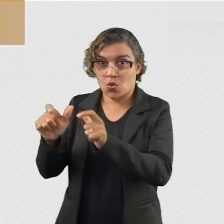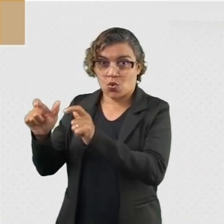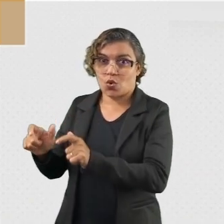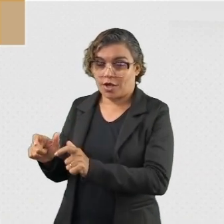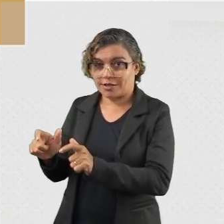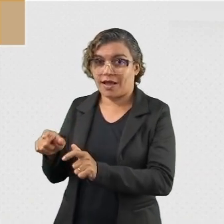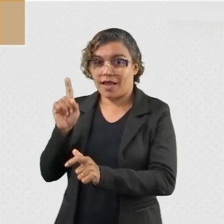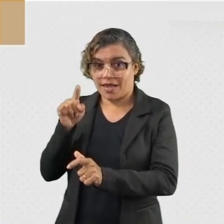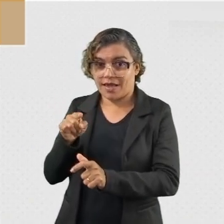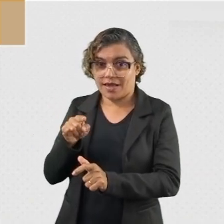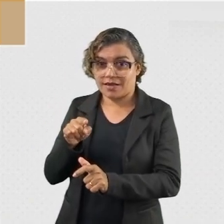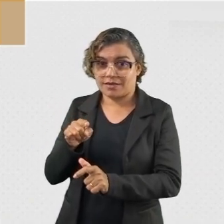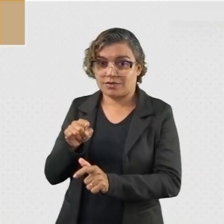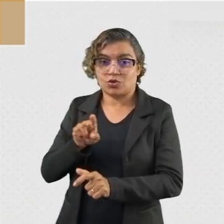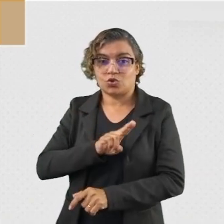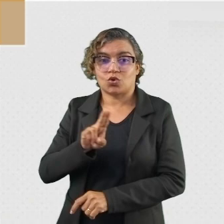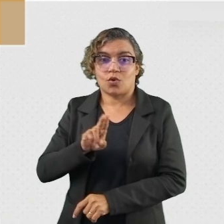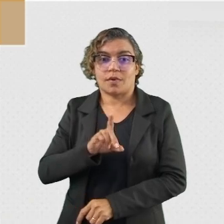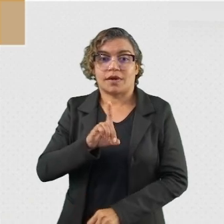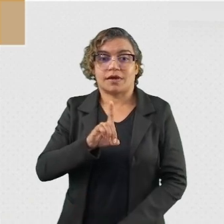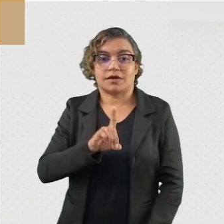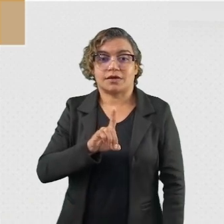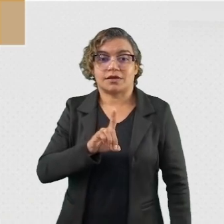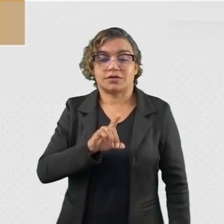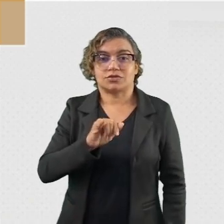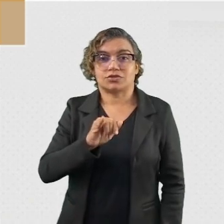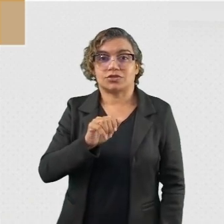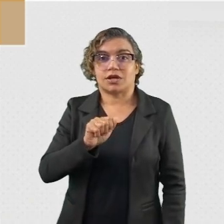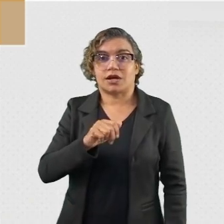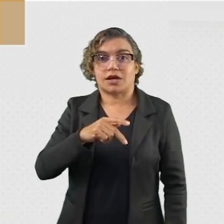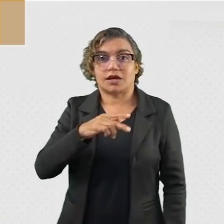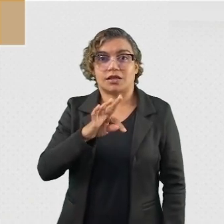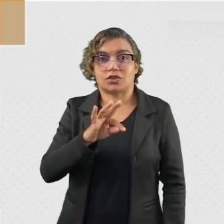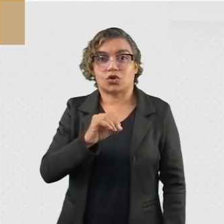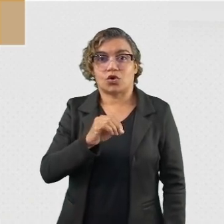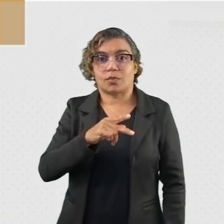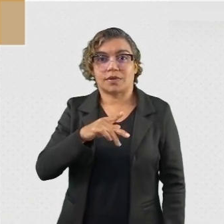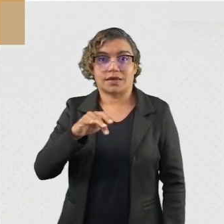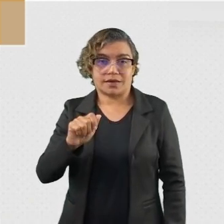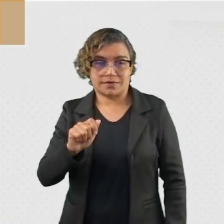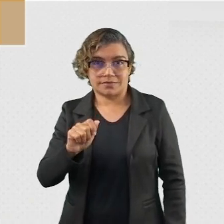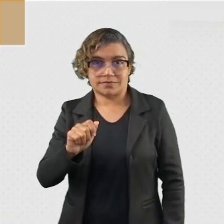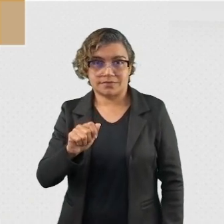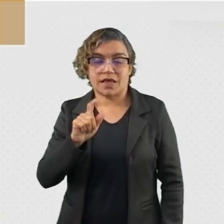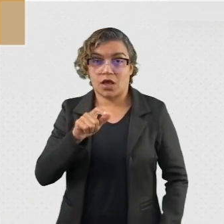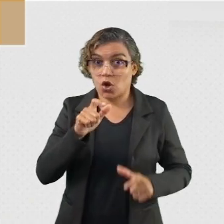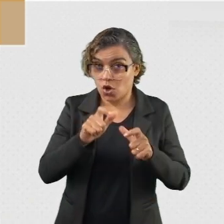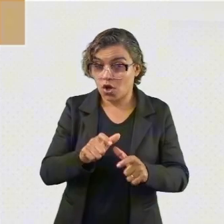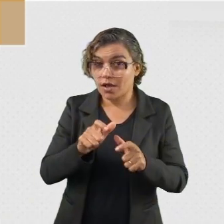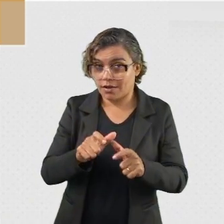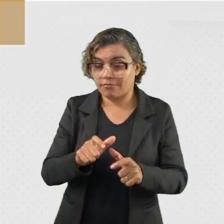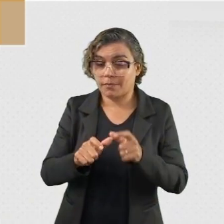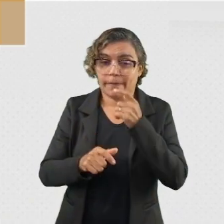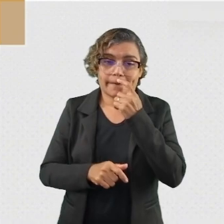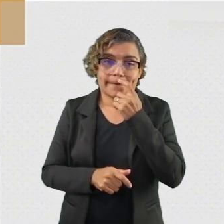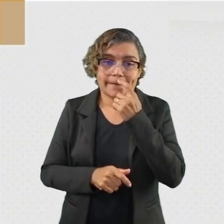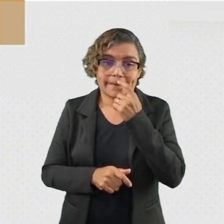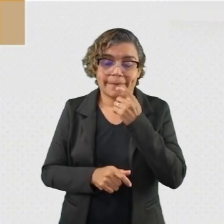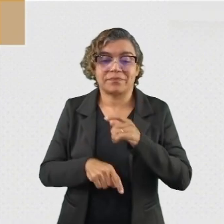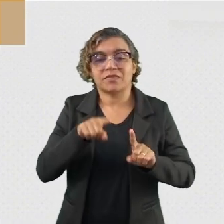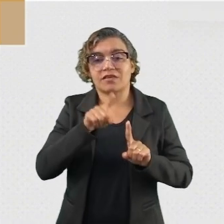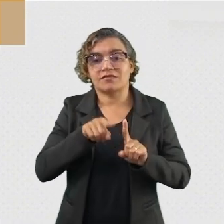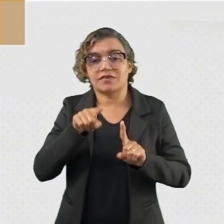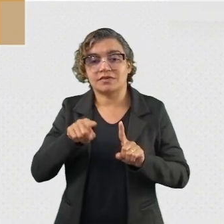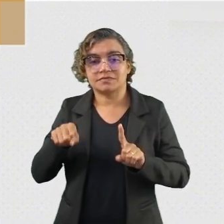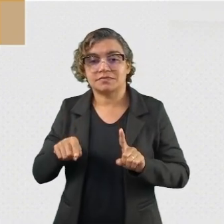Por isso que ela é chamada de diatópica, porque está associada ao topos, ao local, tá? A